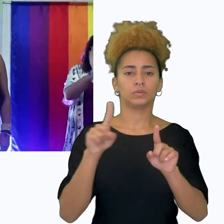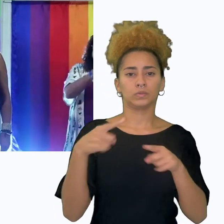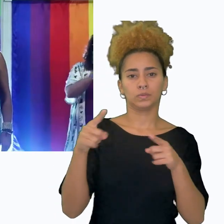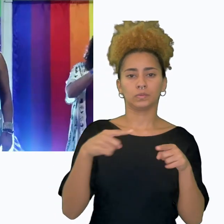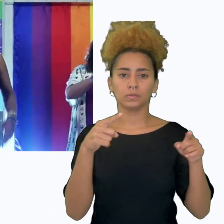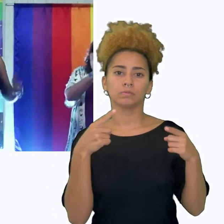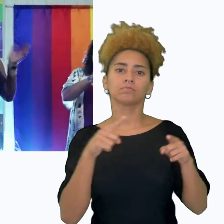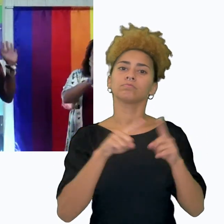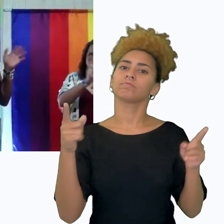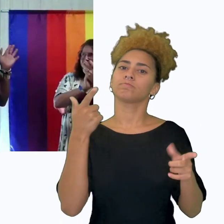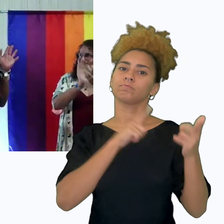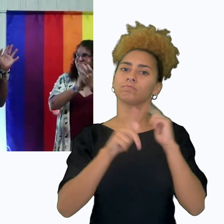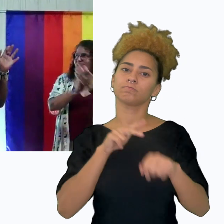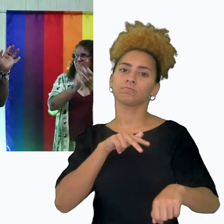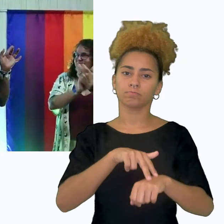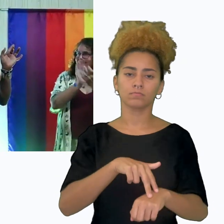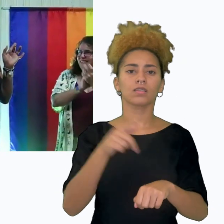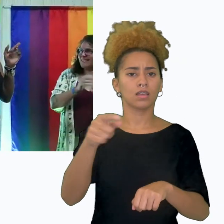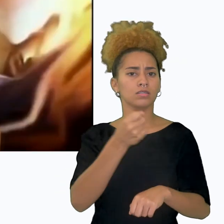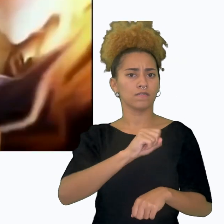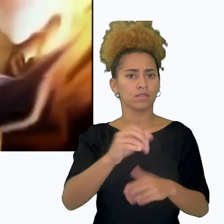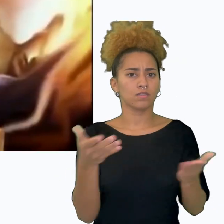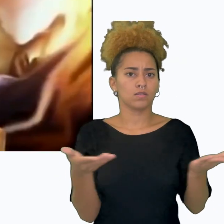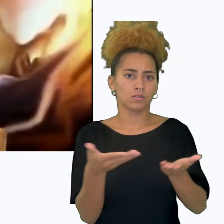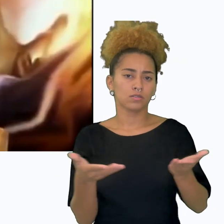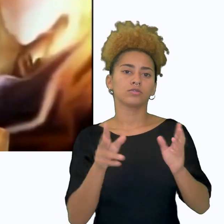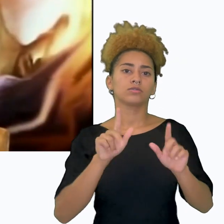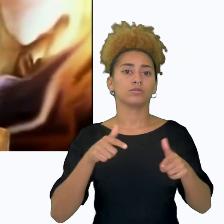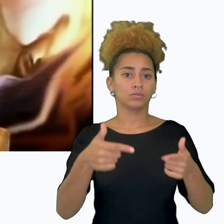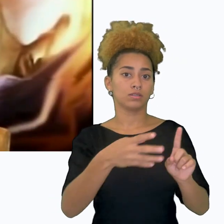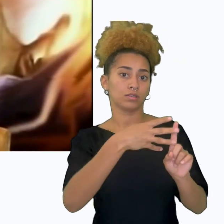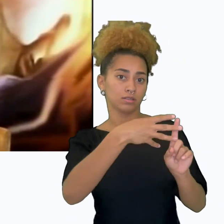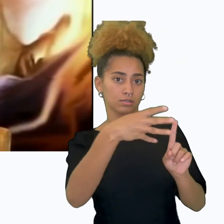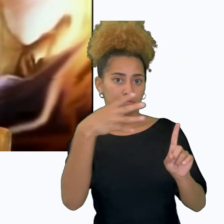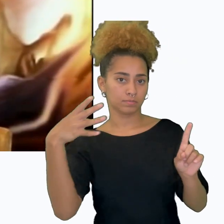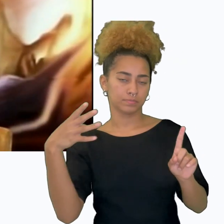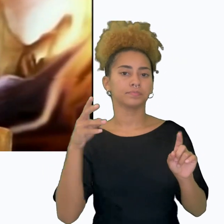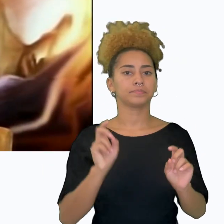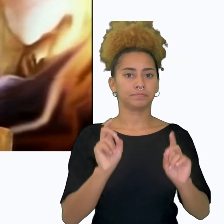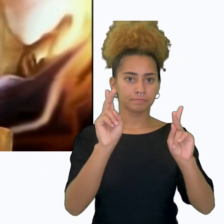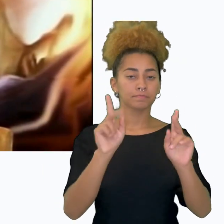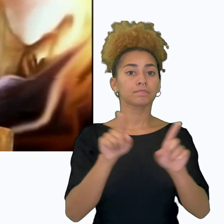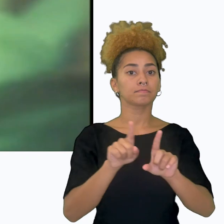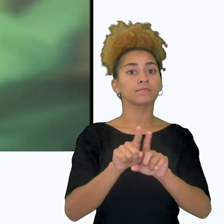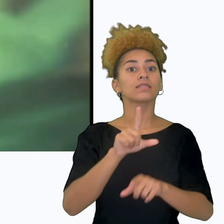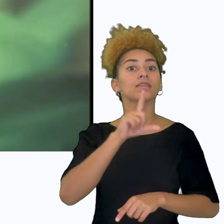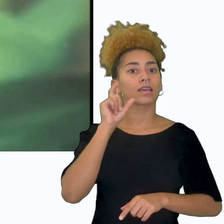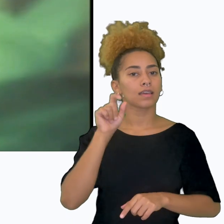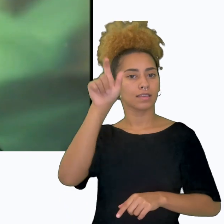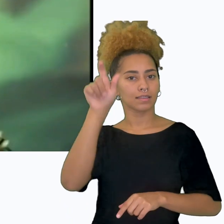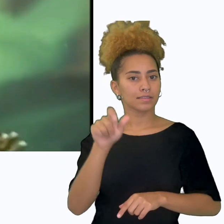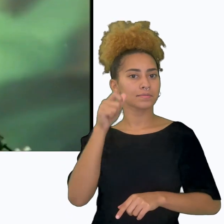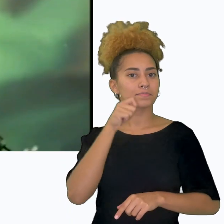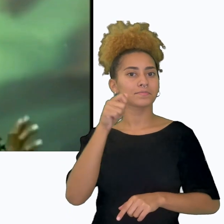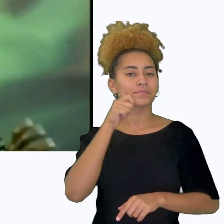as dificuldades e hoje é um dos grandes nomes na defesa e no engajamento da luta LGBTQIAPN+.